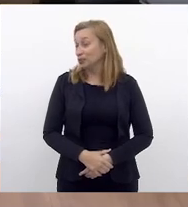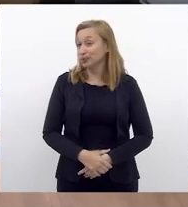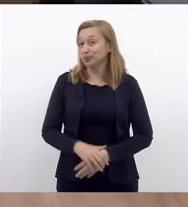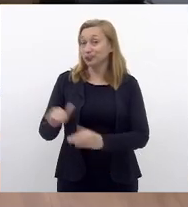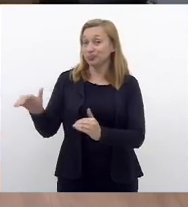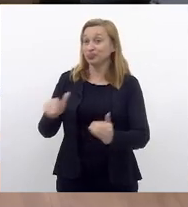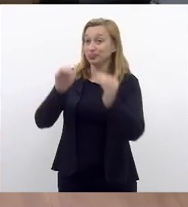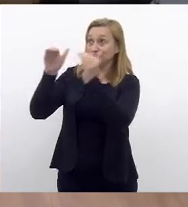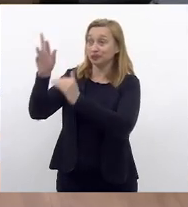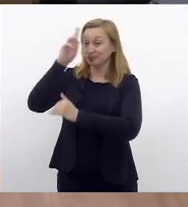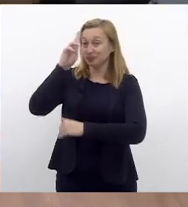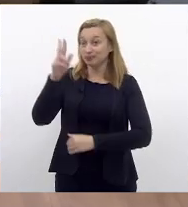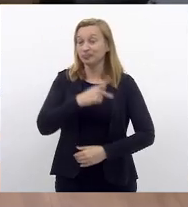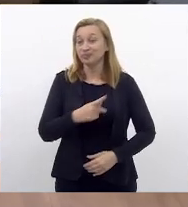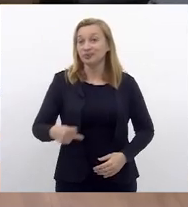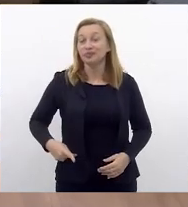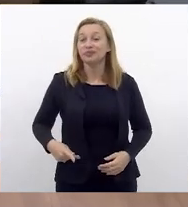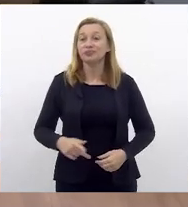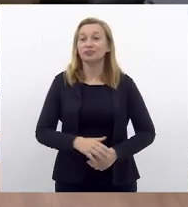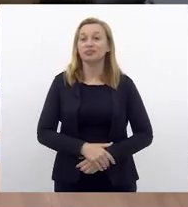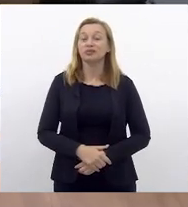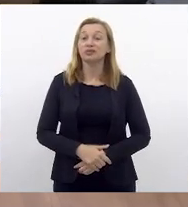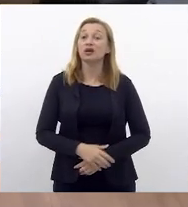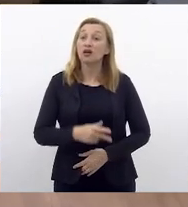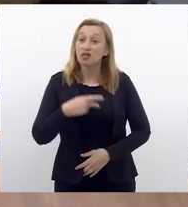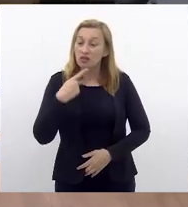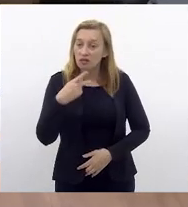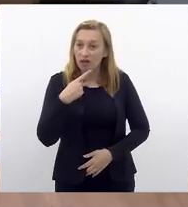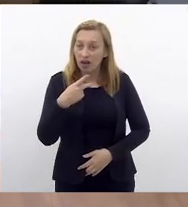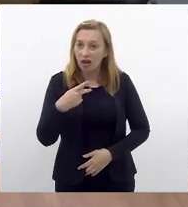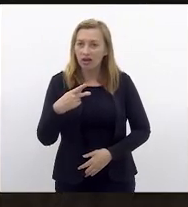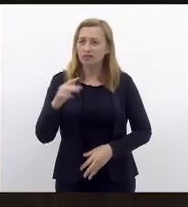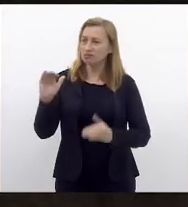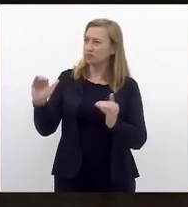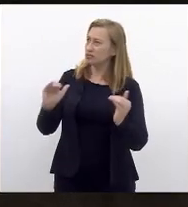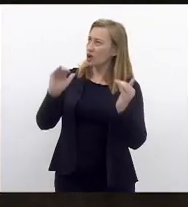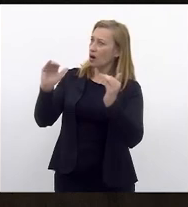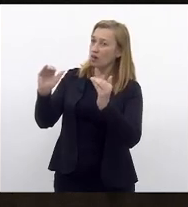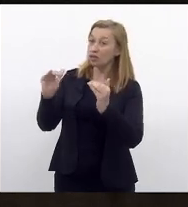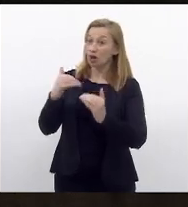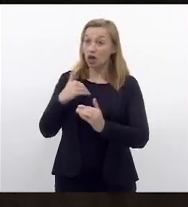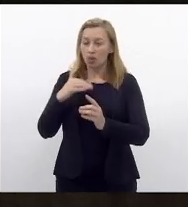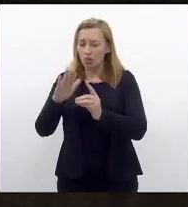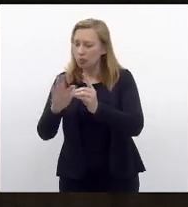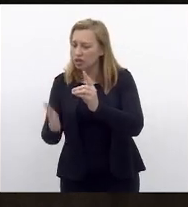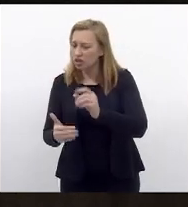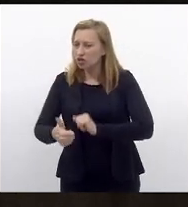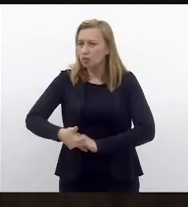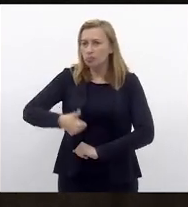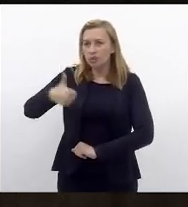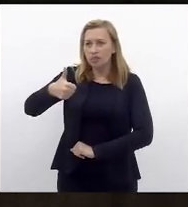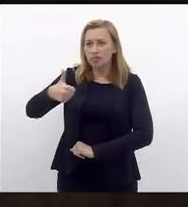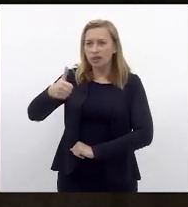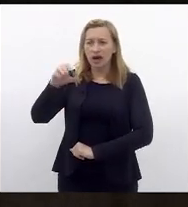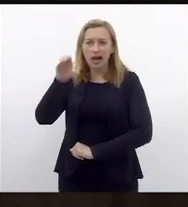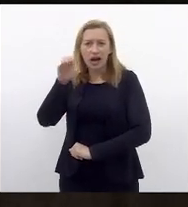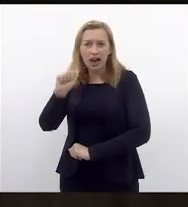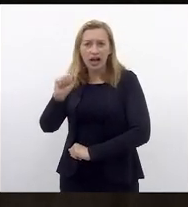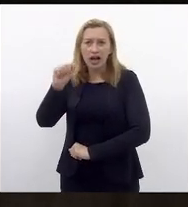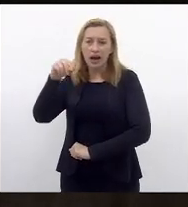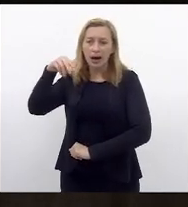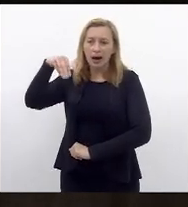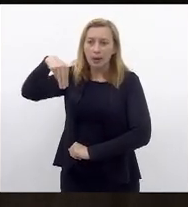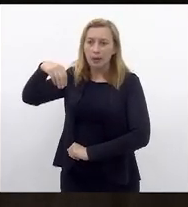Excelentíssimo senhor presidente, devo dizer, da honra, eu homenageei primeiro o Alva da Camélia, né? Que